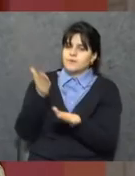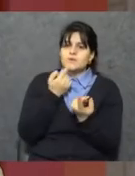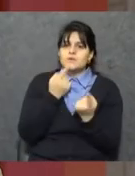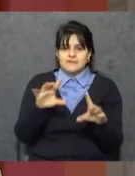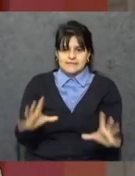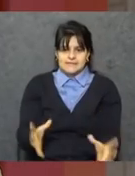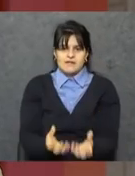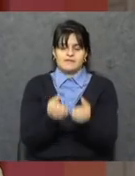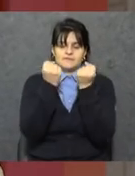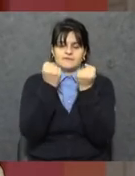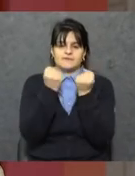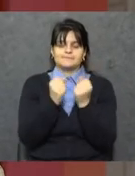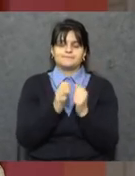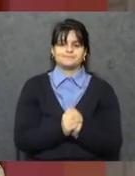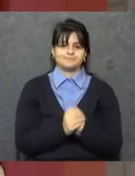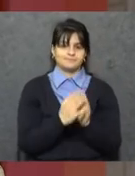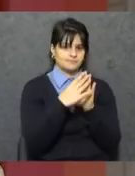Salvador.